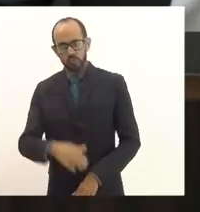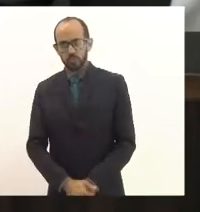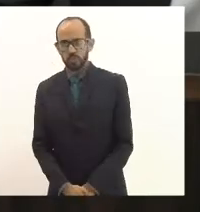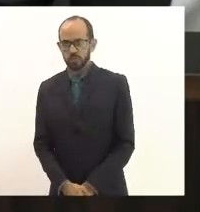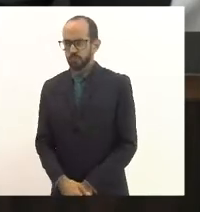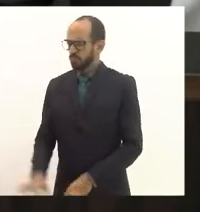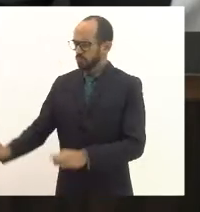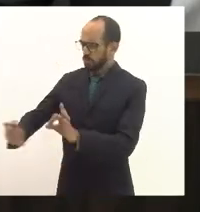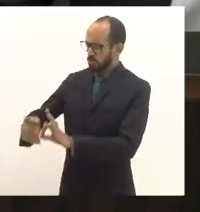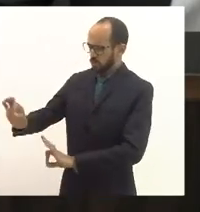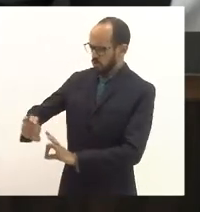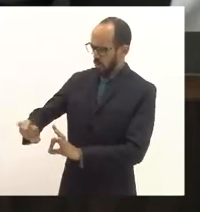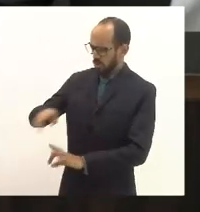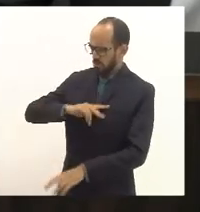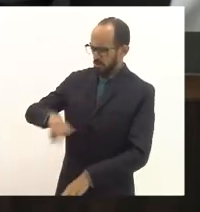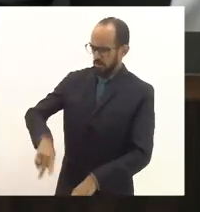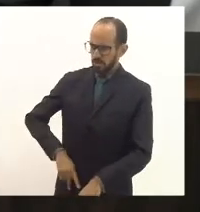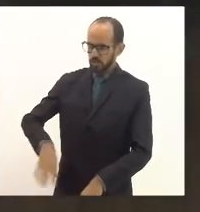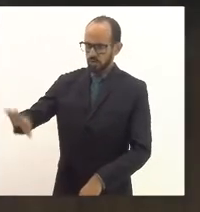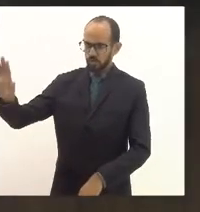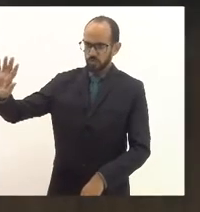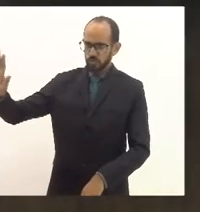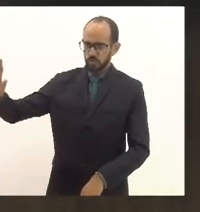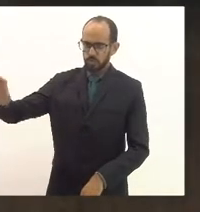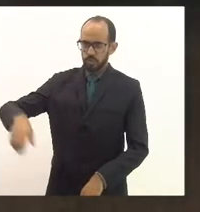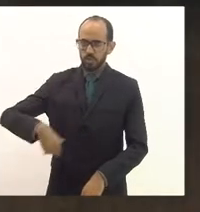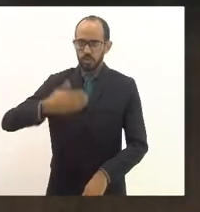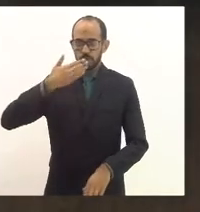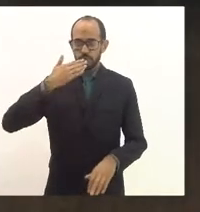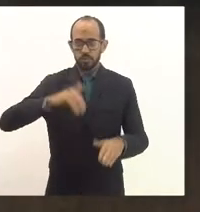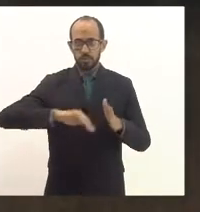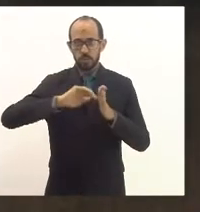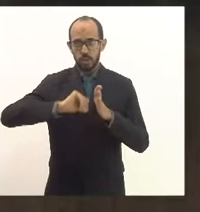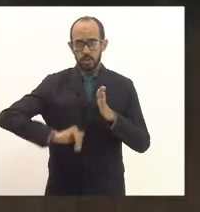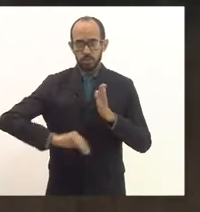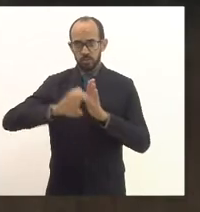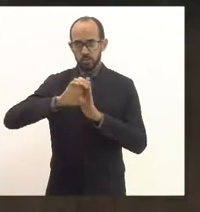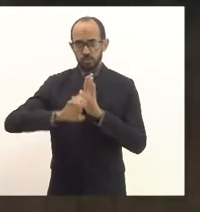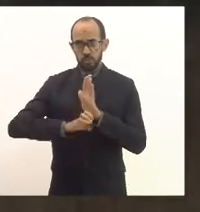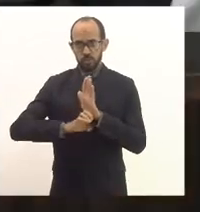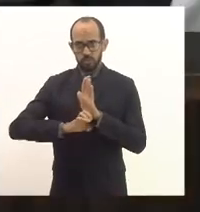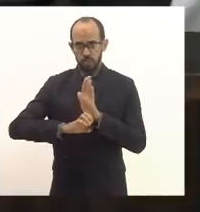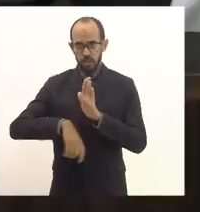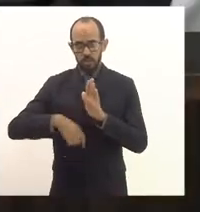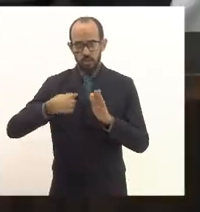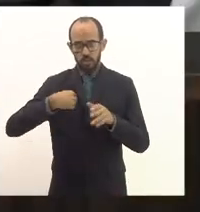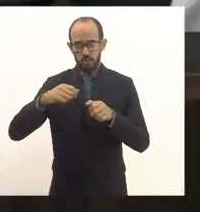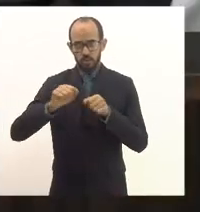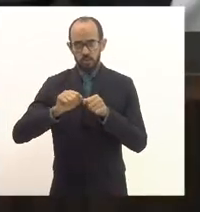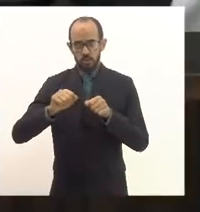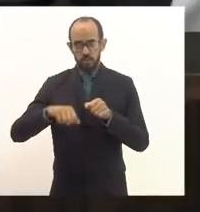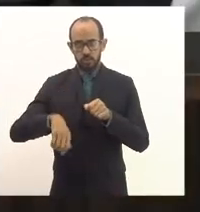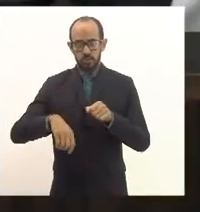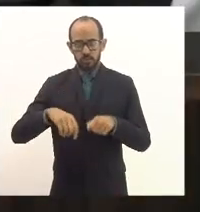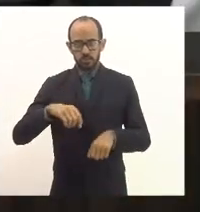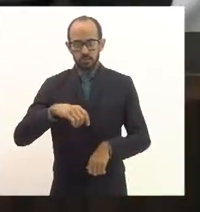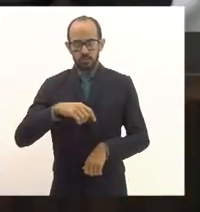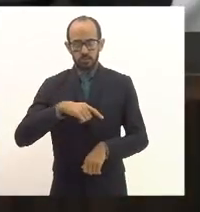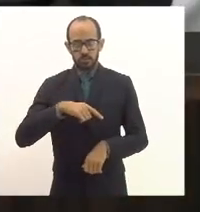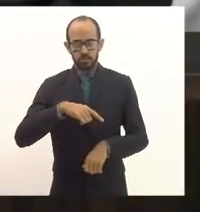de ordem. Questão de ordem, deputado... Só solicitar a retirada da emenda que fiz a esse São projeto. 10. São 10 emendas.